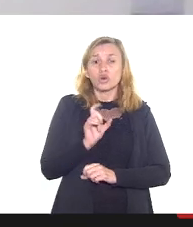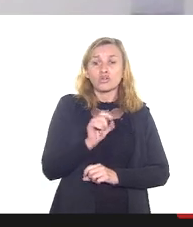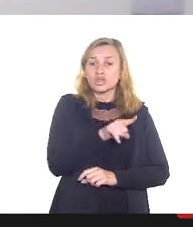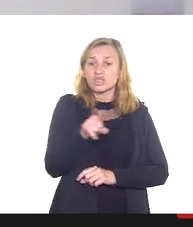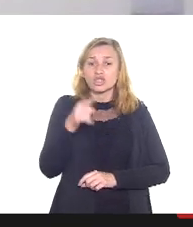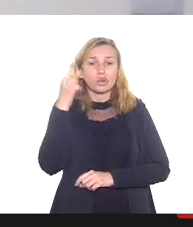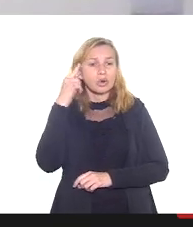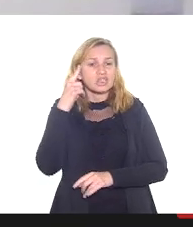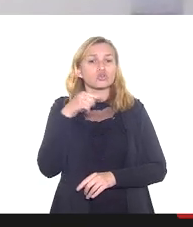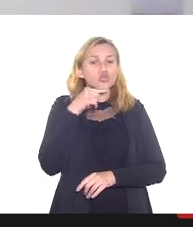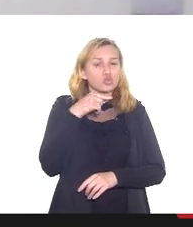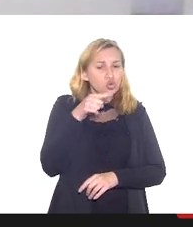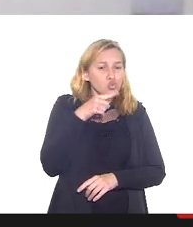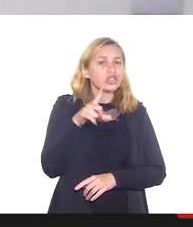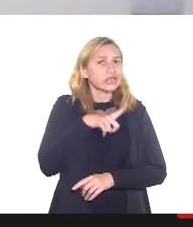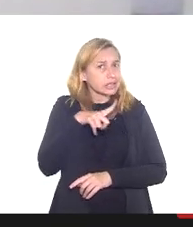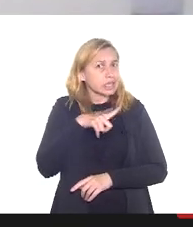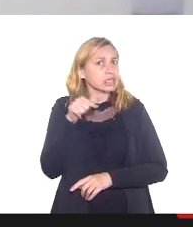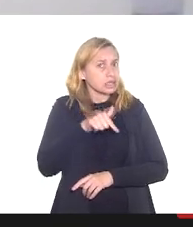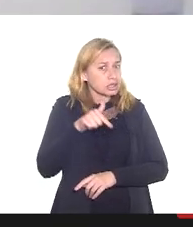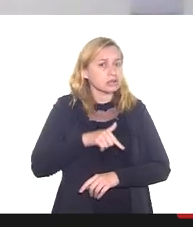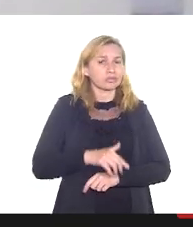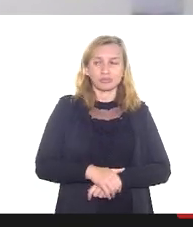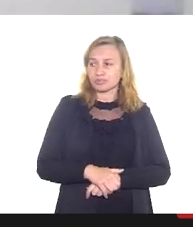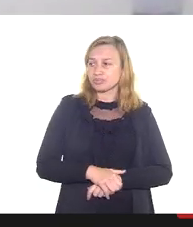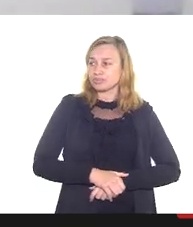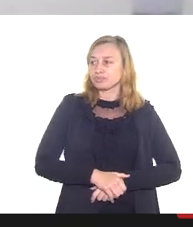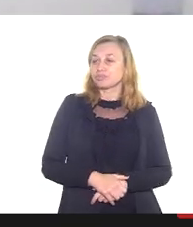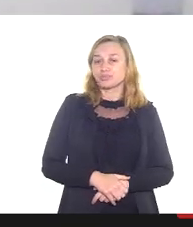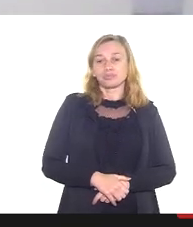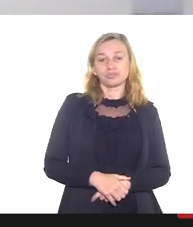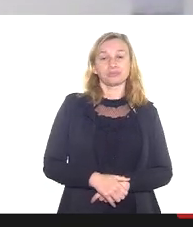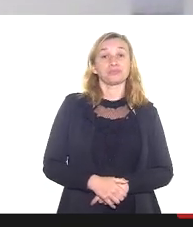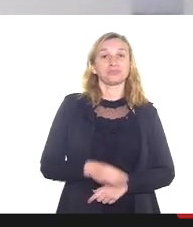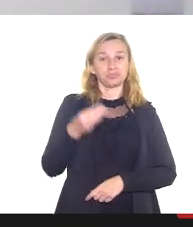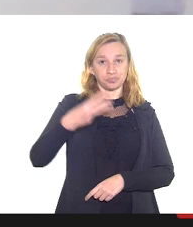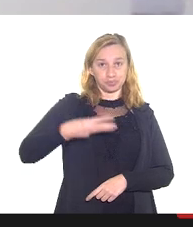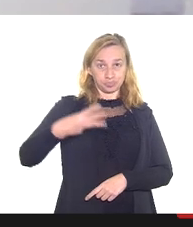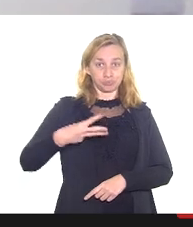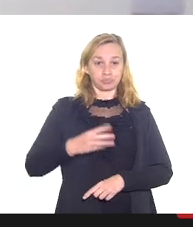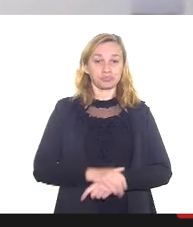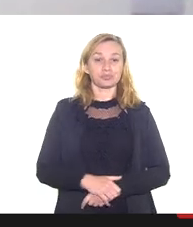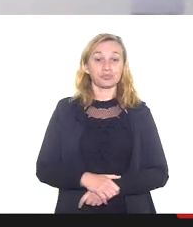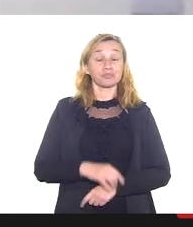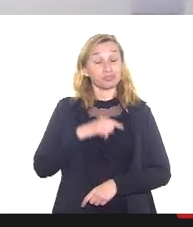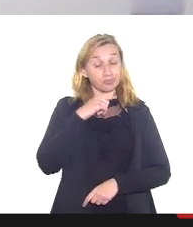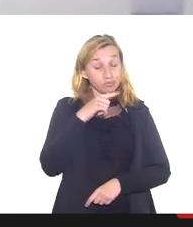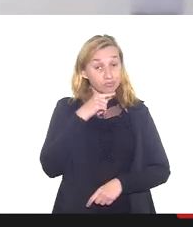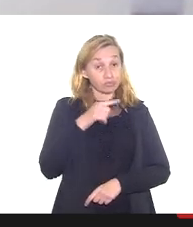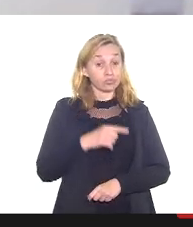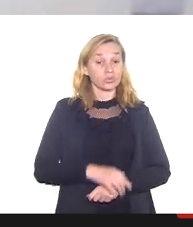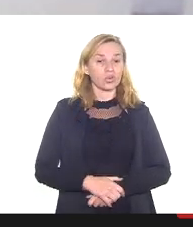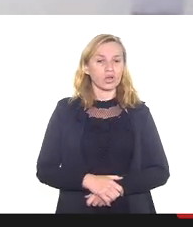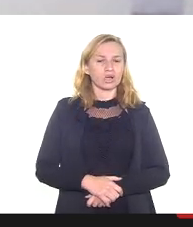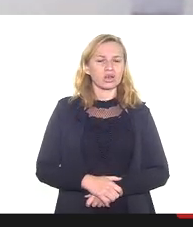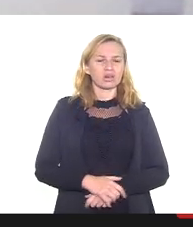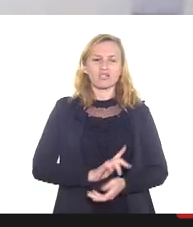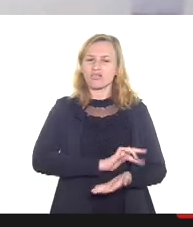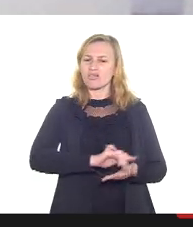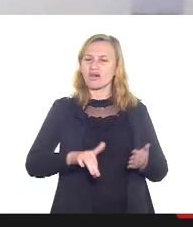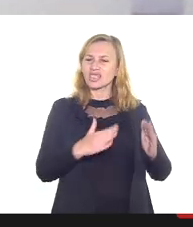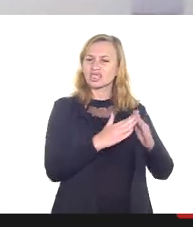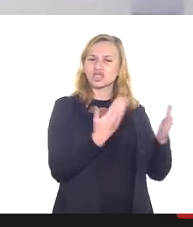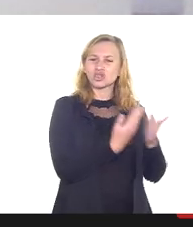algumas dúvidas que estão colocadas para o conjunto dos estudantes. Terceiro, uma dúvida sobre muitas